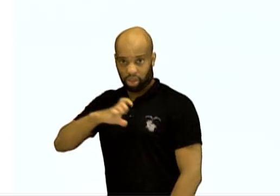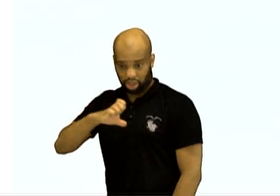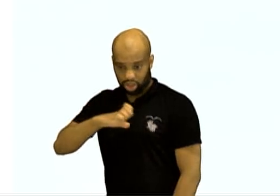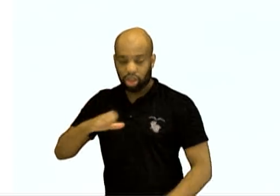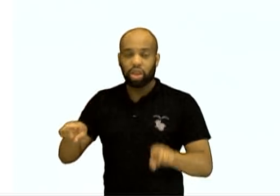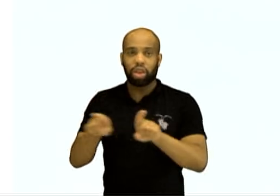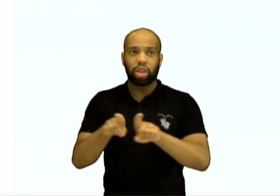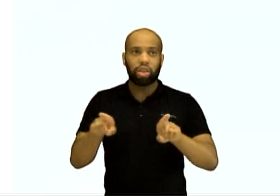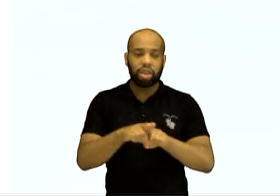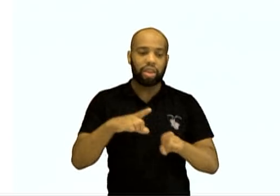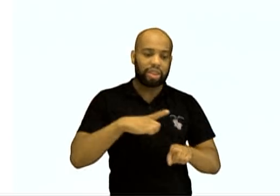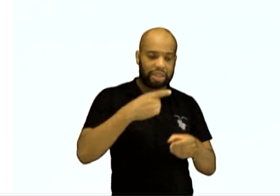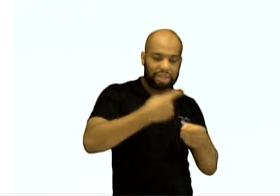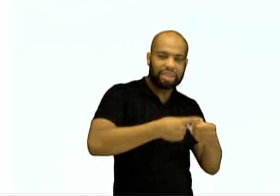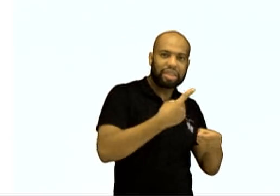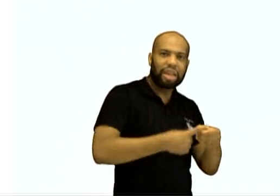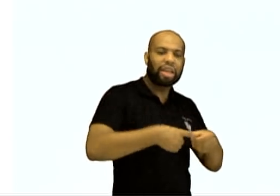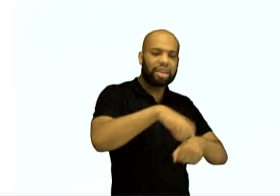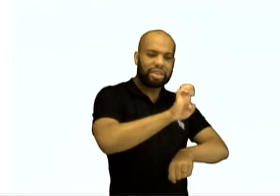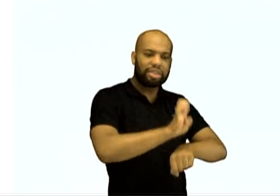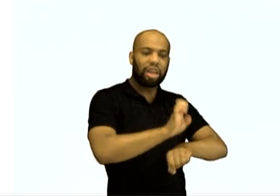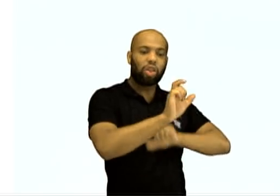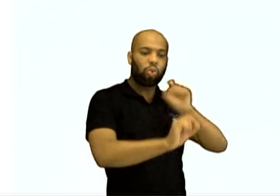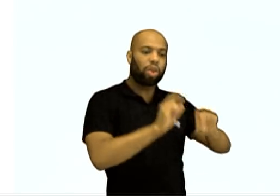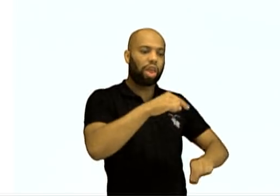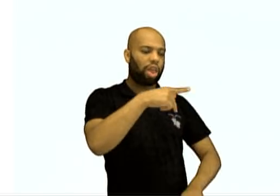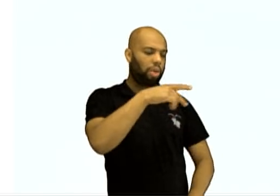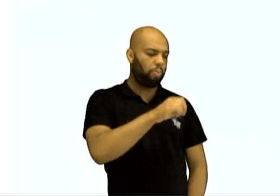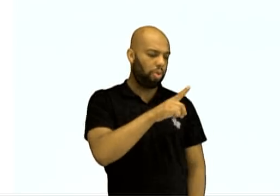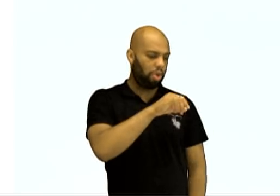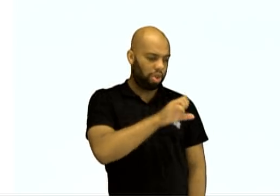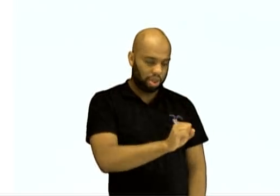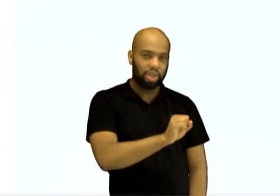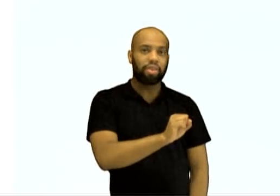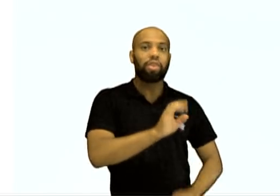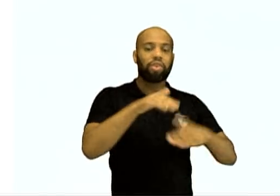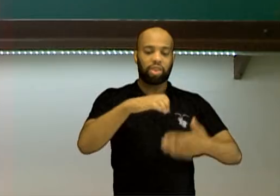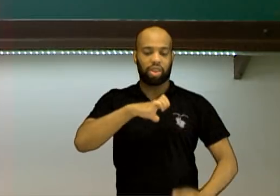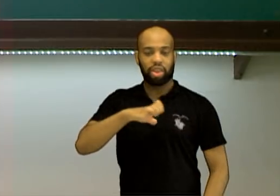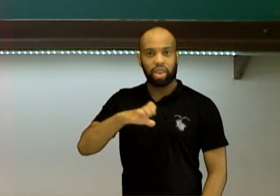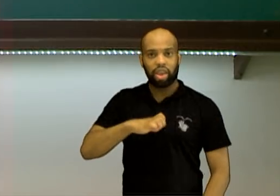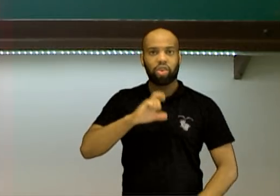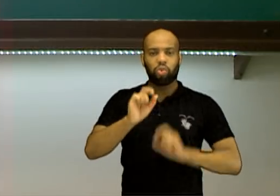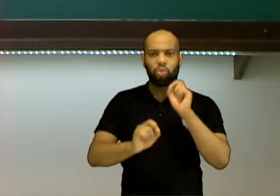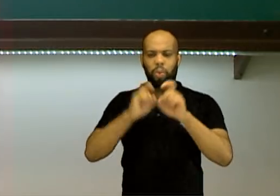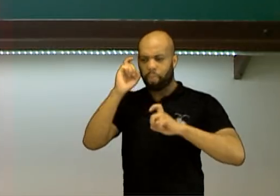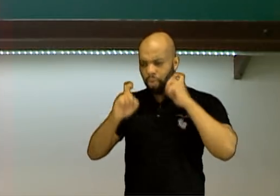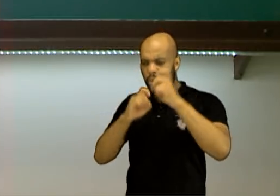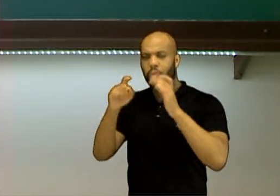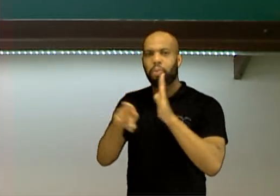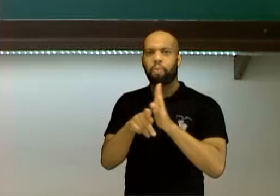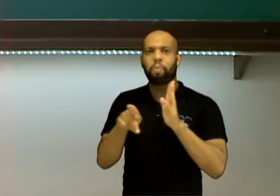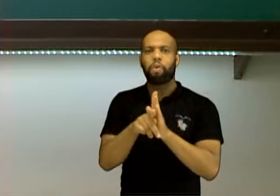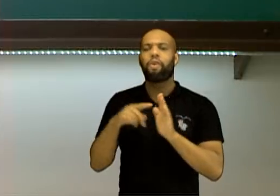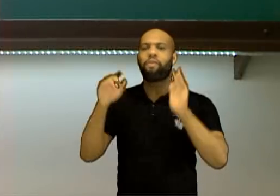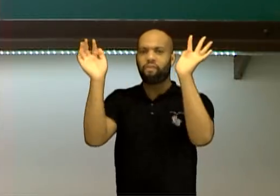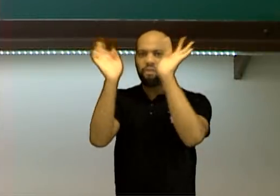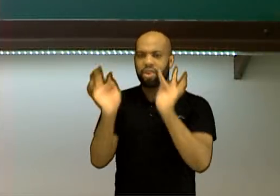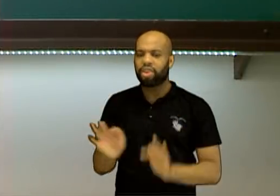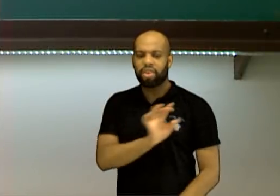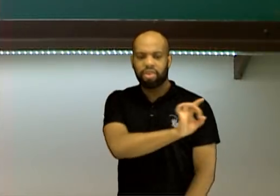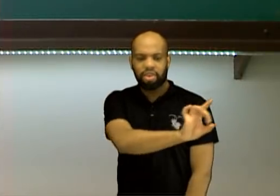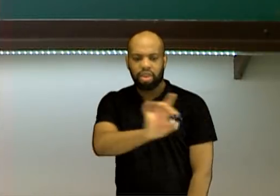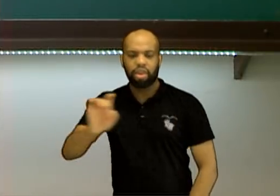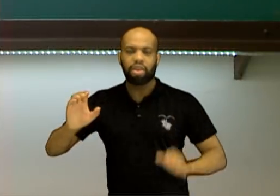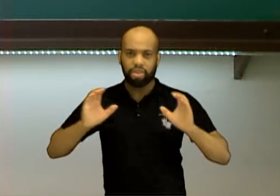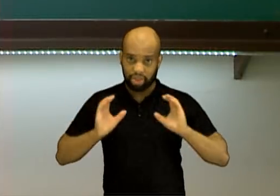na cidade-estado ou na polis. A ética vai se preocupar com a felicidade individual, do cidadão,